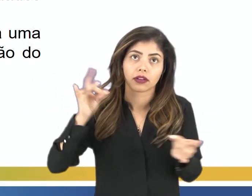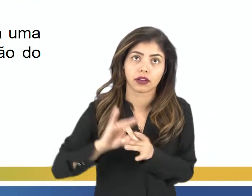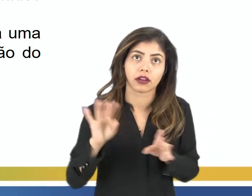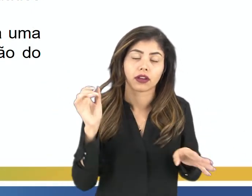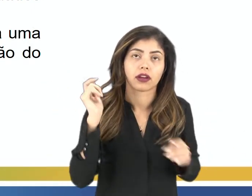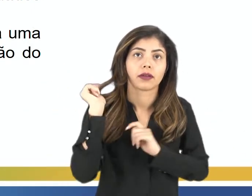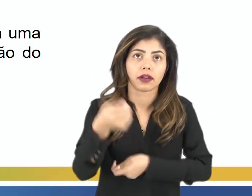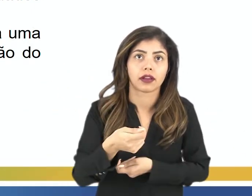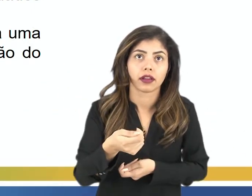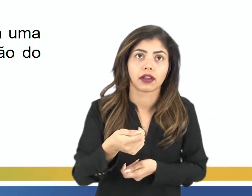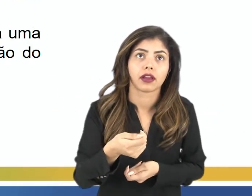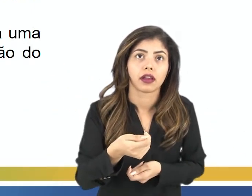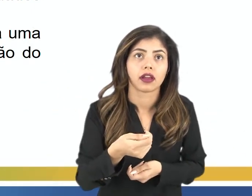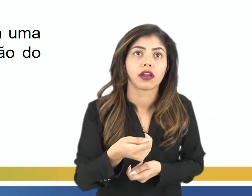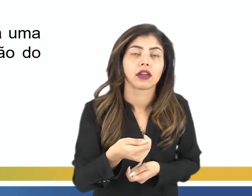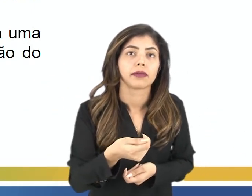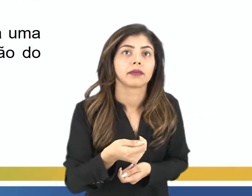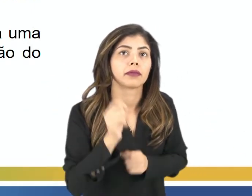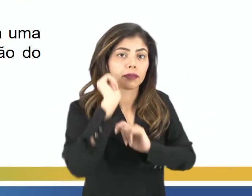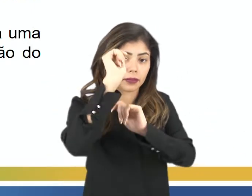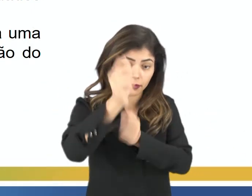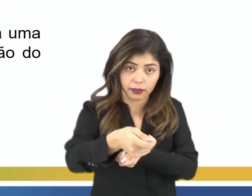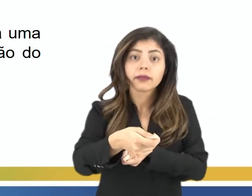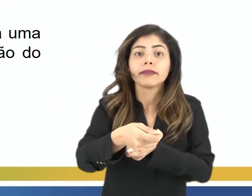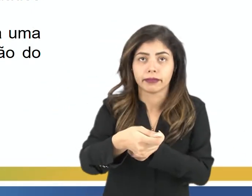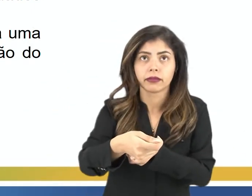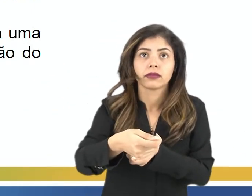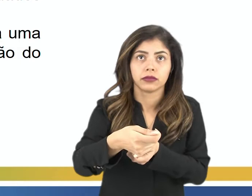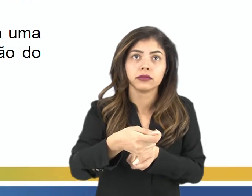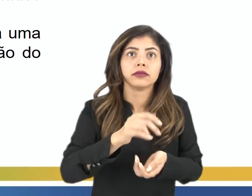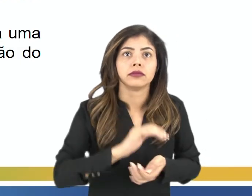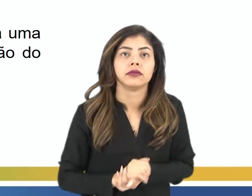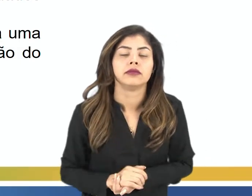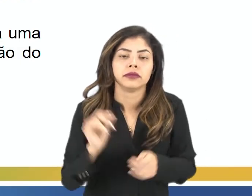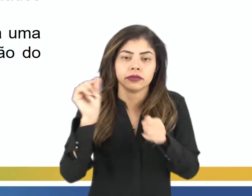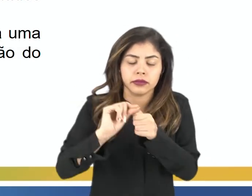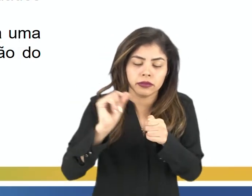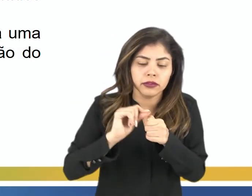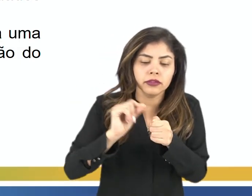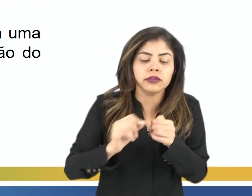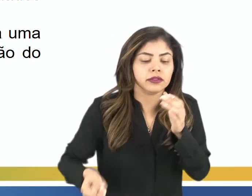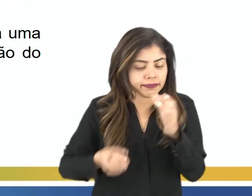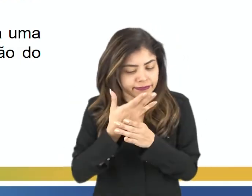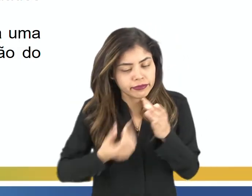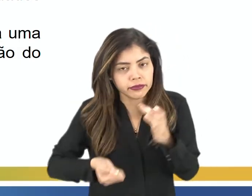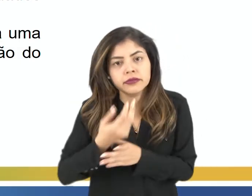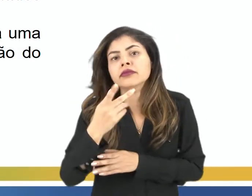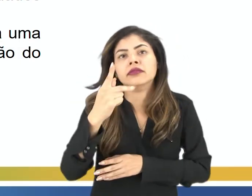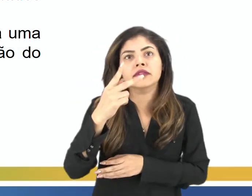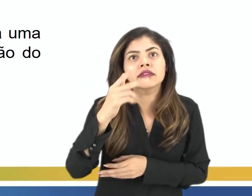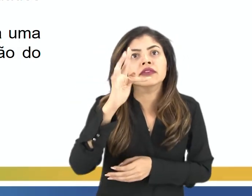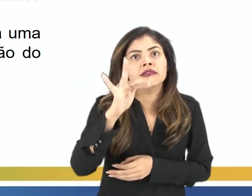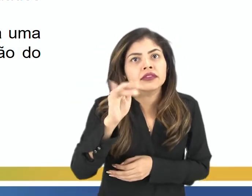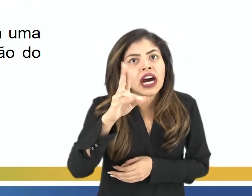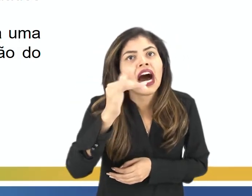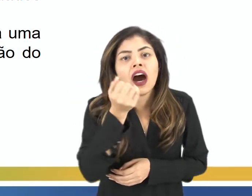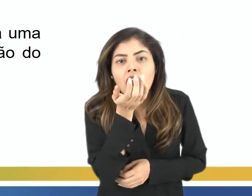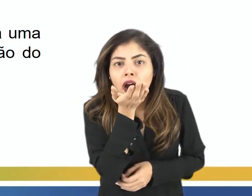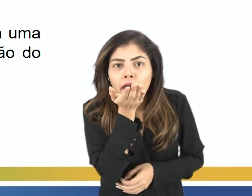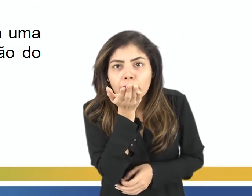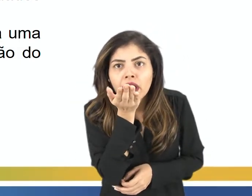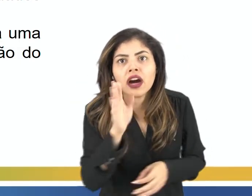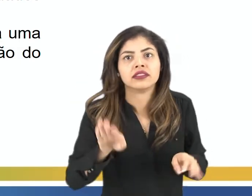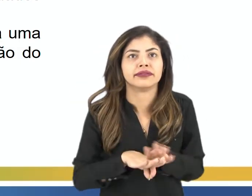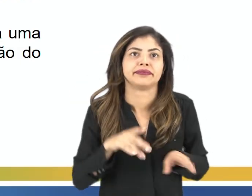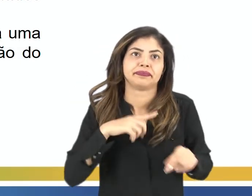Além de coletar a castanha, também eles podem praticar a pesca, né, a produção da farinha, né, que é a produção da farinha através de